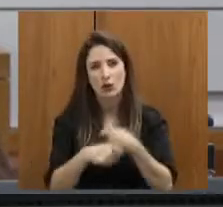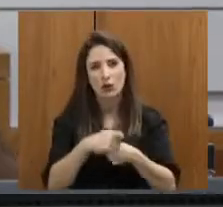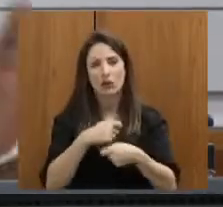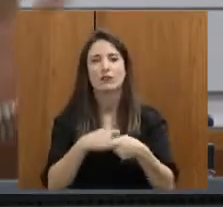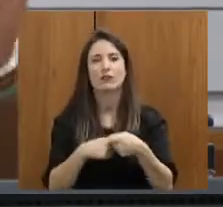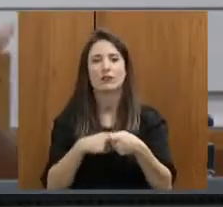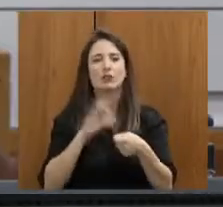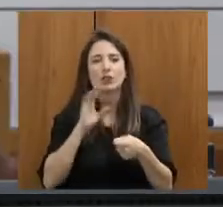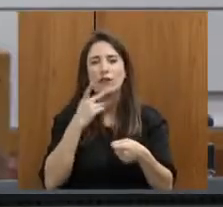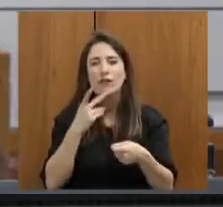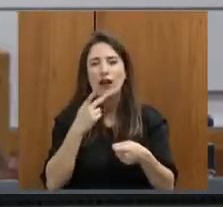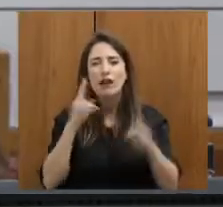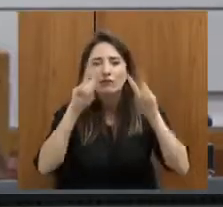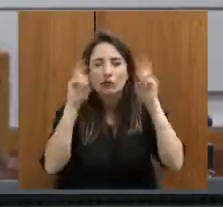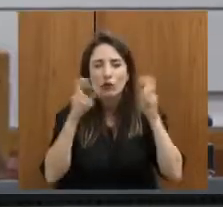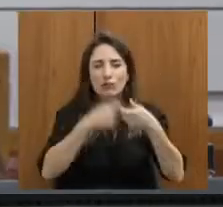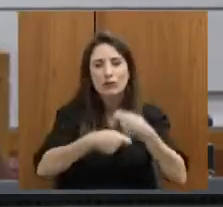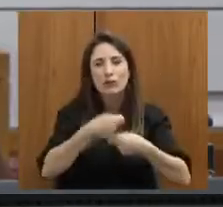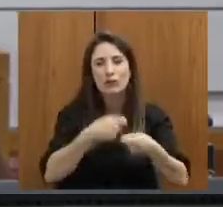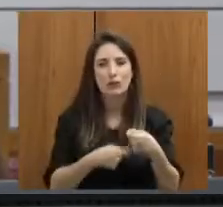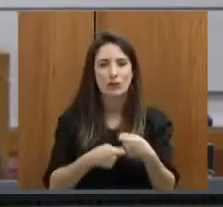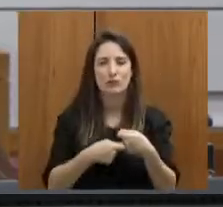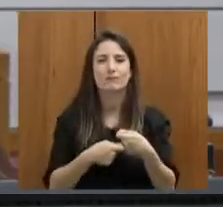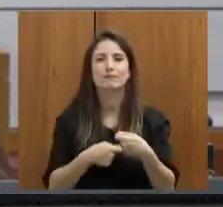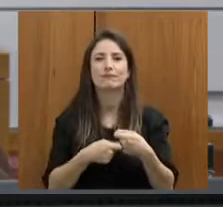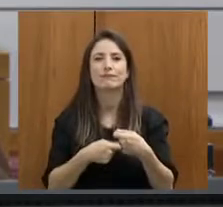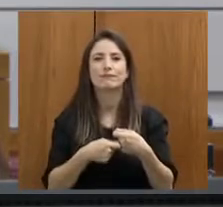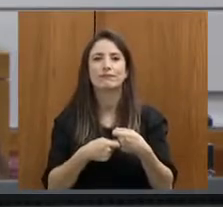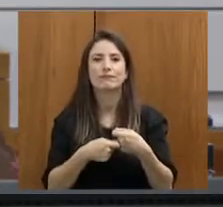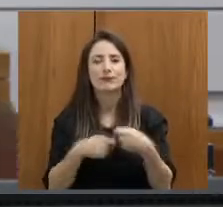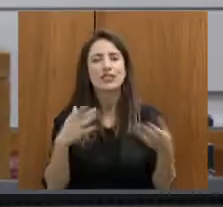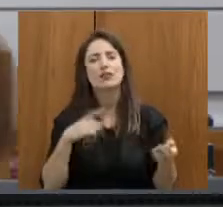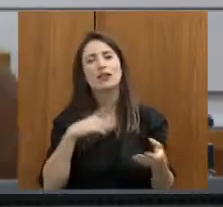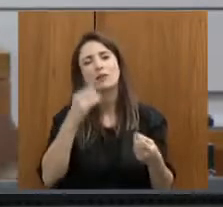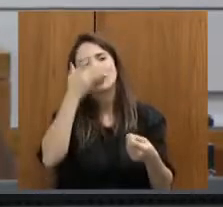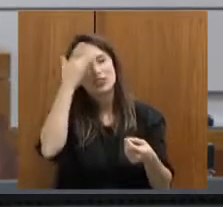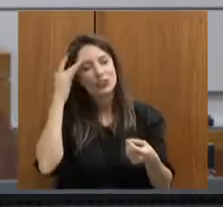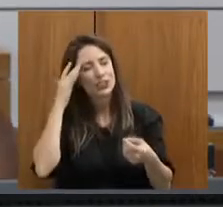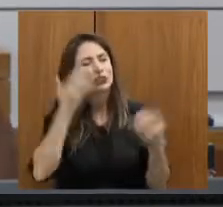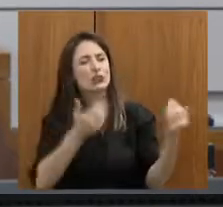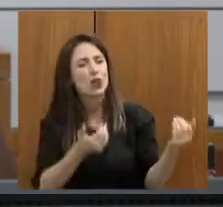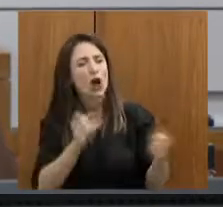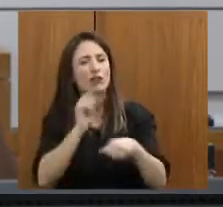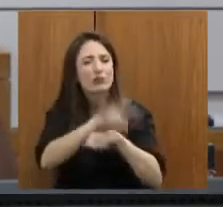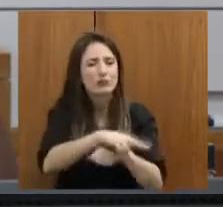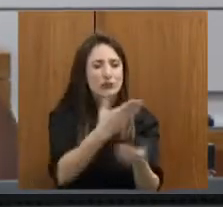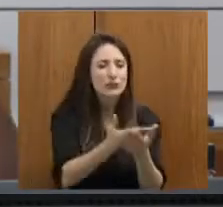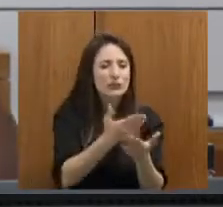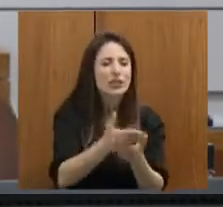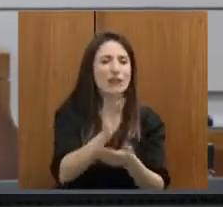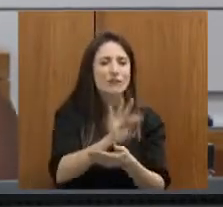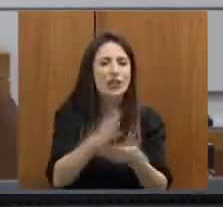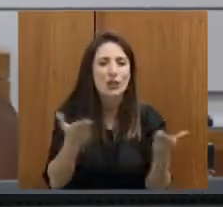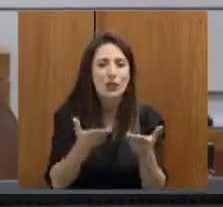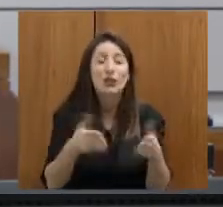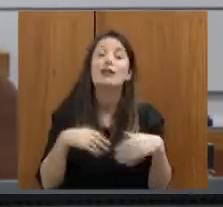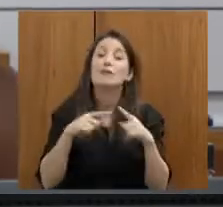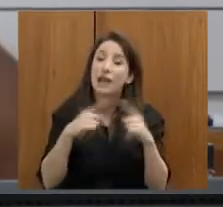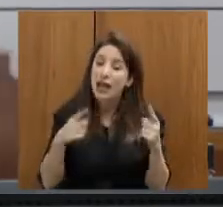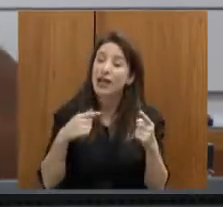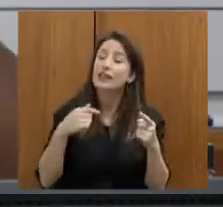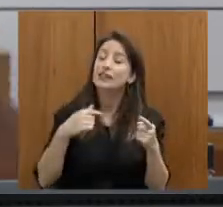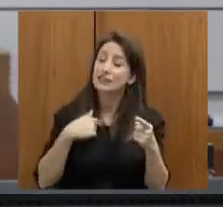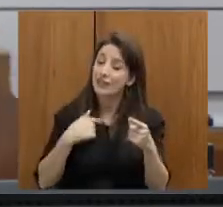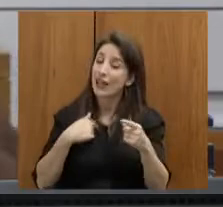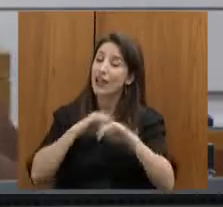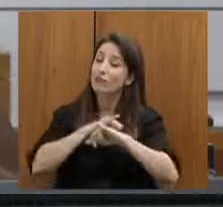contato com as coisas Econômica E aí nosso povo que tá aí para mim para não precisar tá muito jovem gente vamos estudar economia vamos usar quando meio que a gente